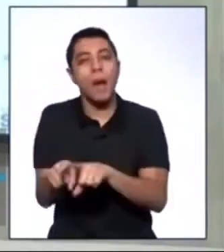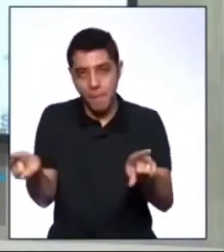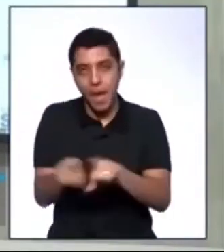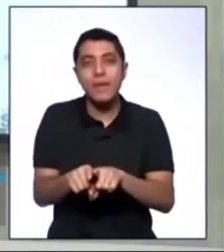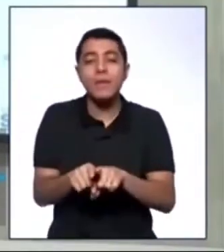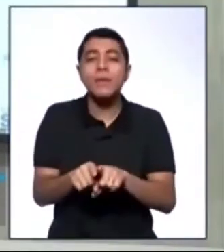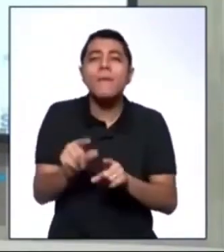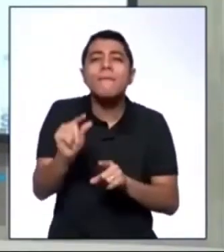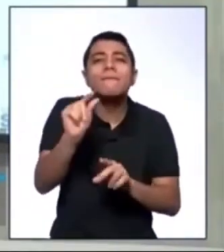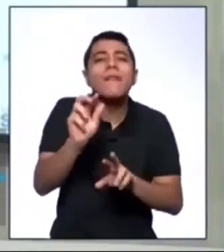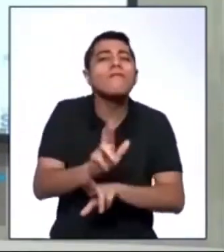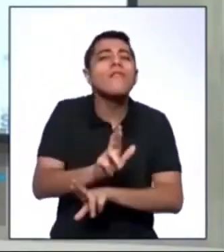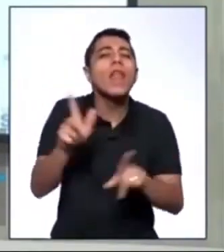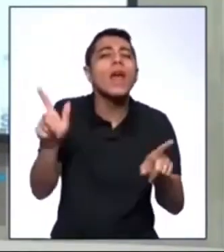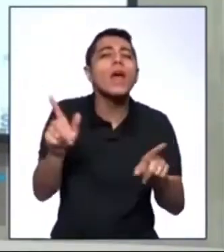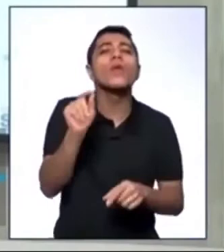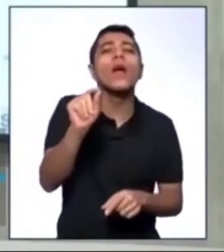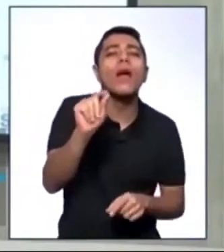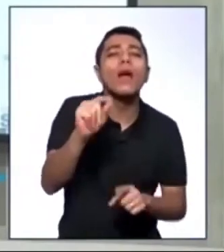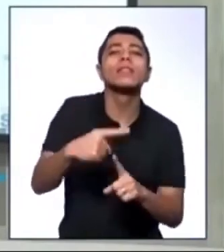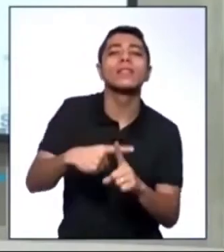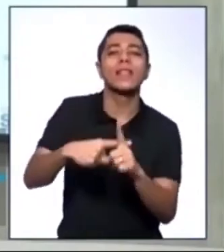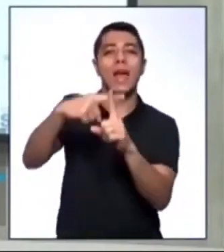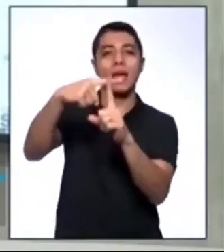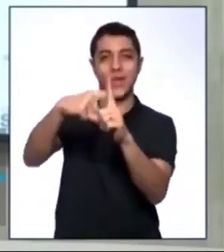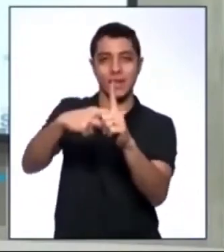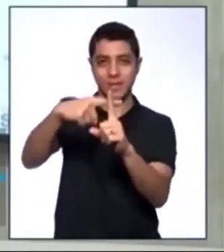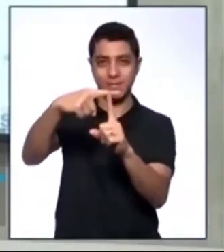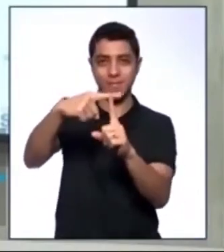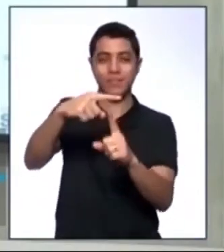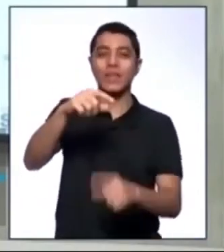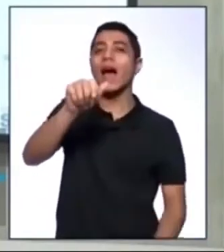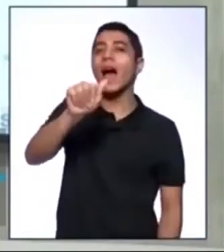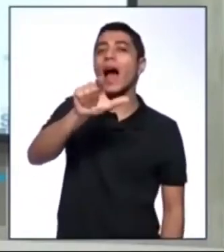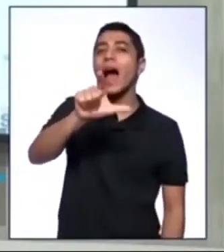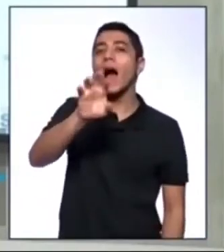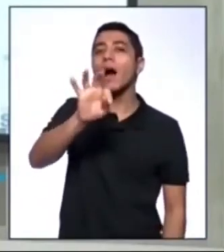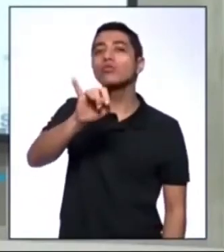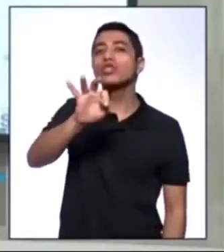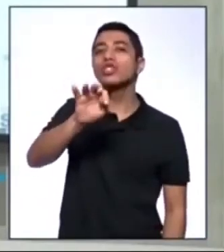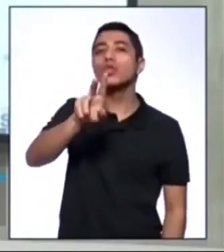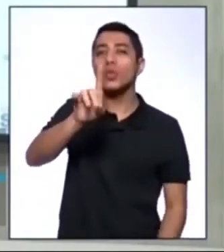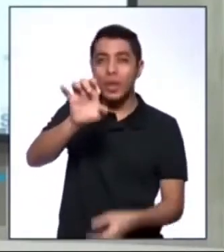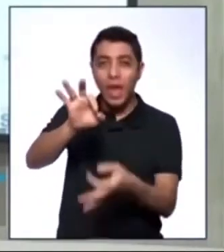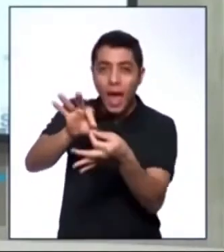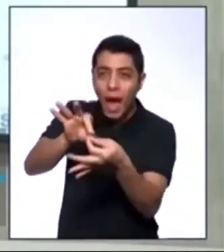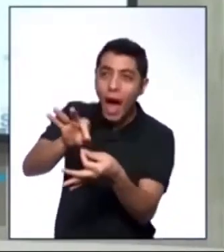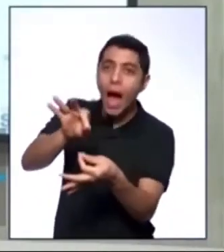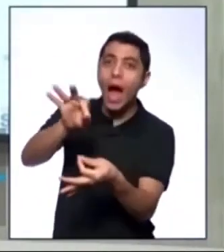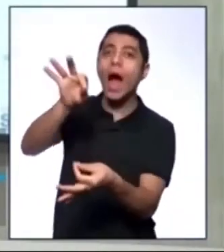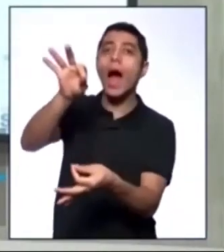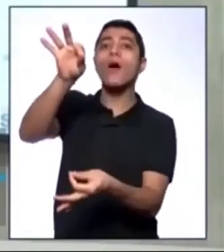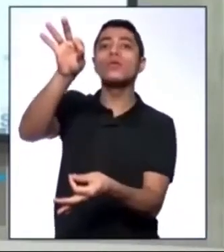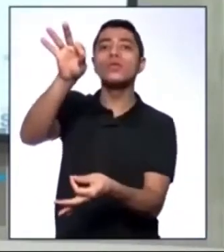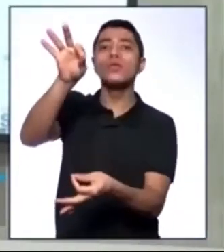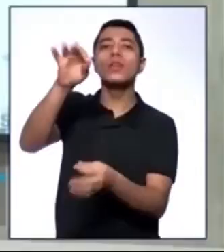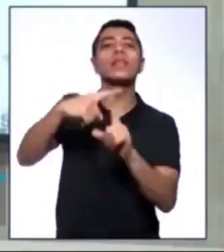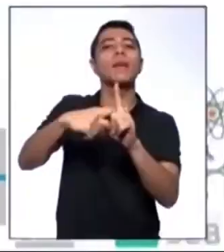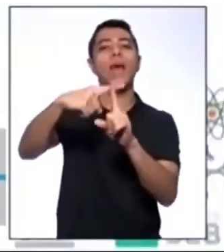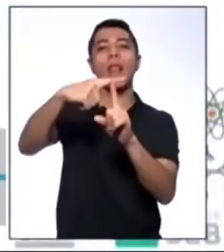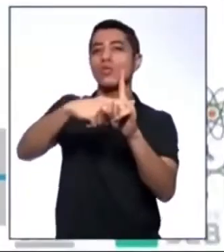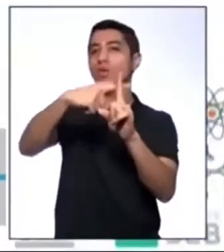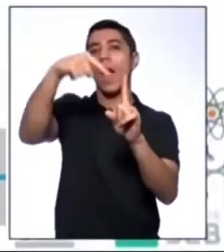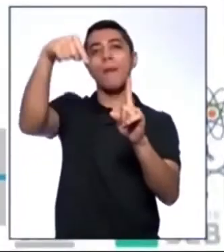vai estar no perfil térmico. O clima tropical de altitude tem menores temperaturas. Então, nesse caso, as temperaturas